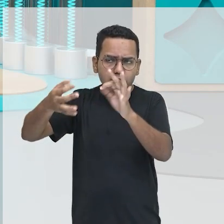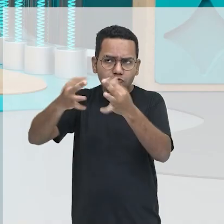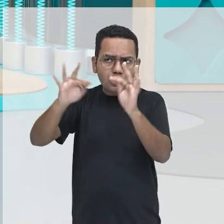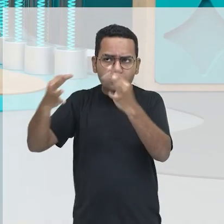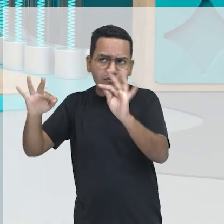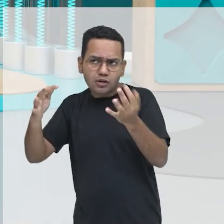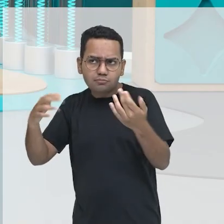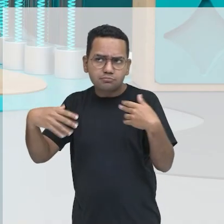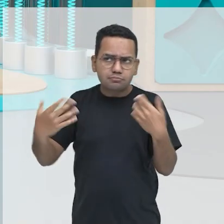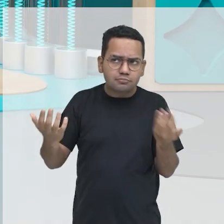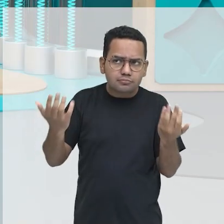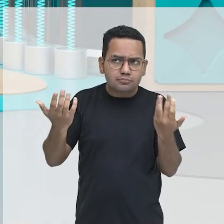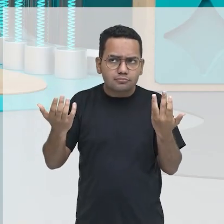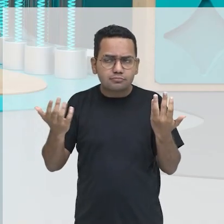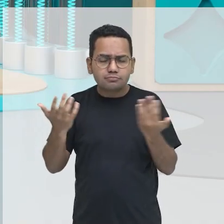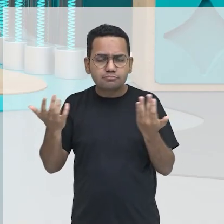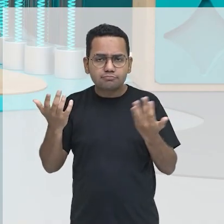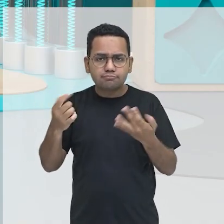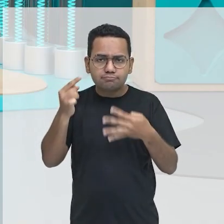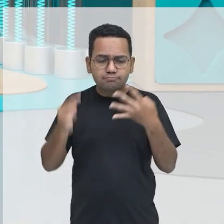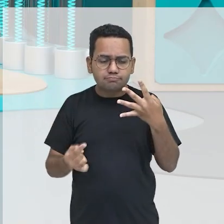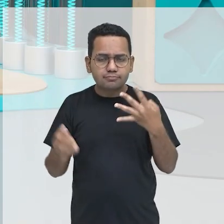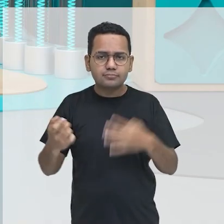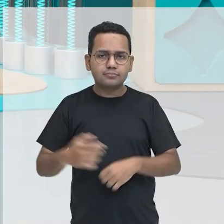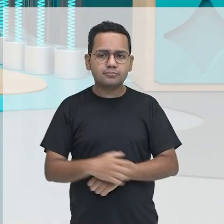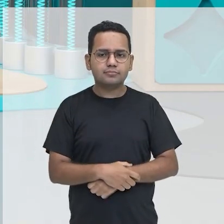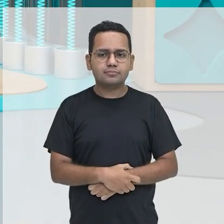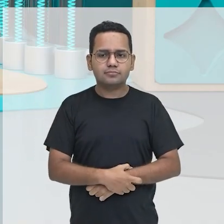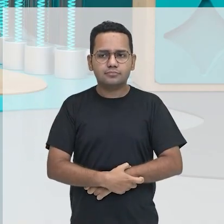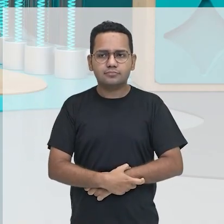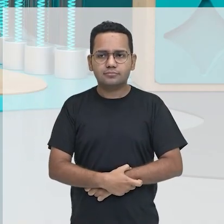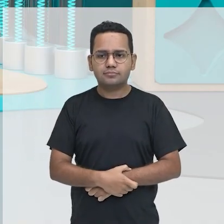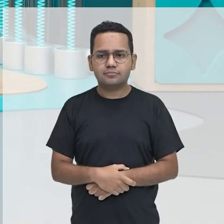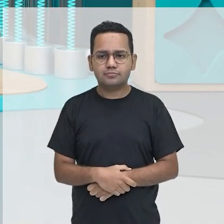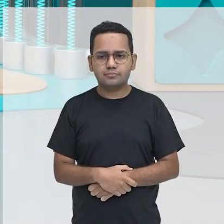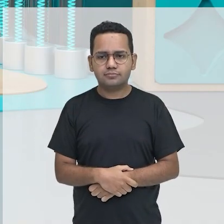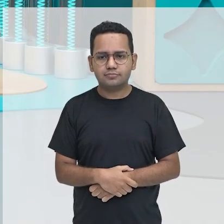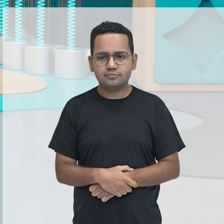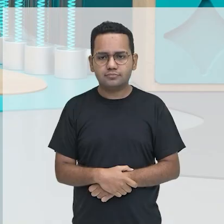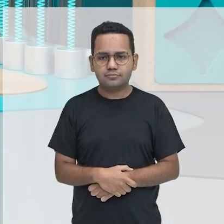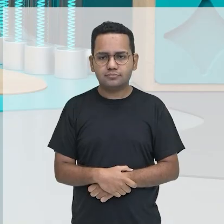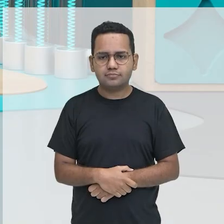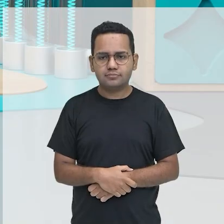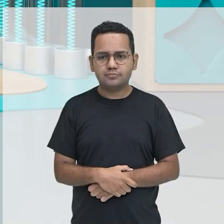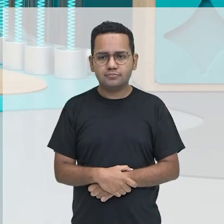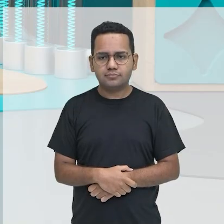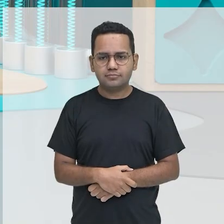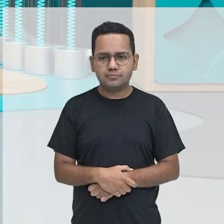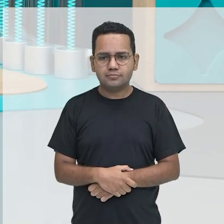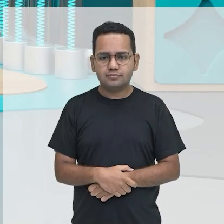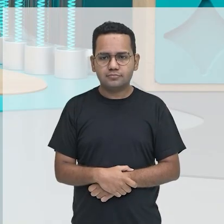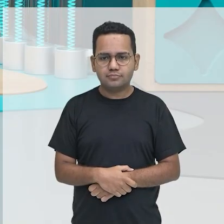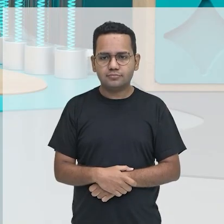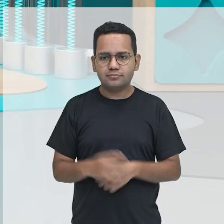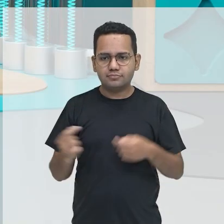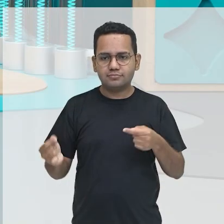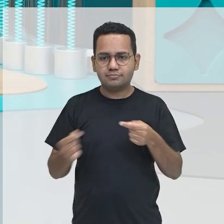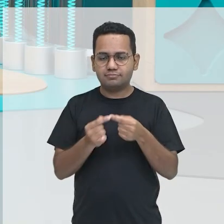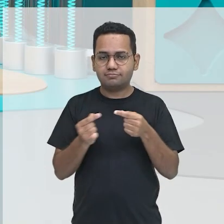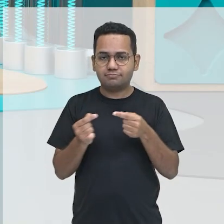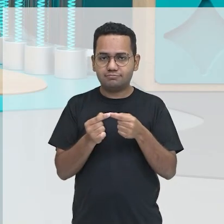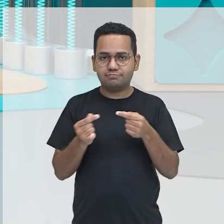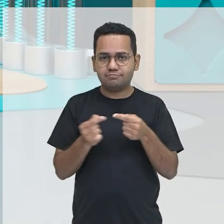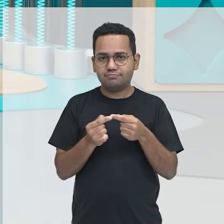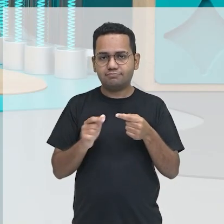falar de condição, de tempo, de causa, de concessão, ele é uma conjunção de